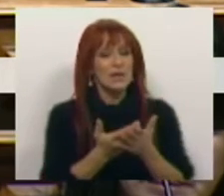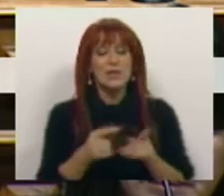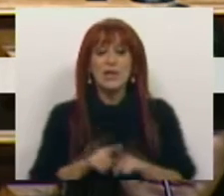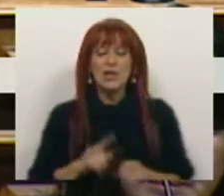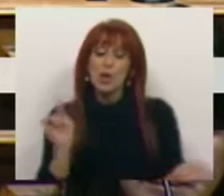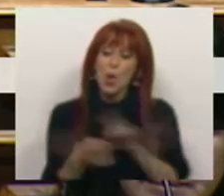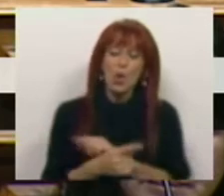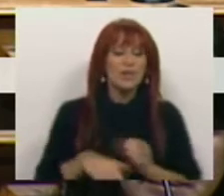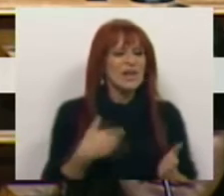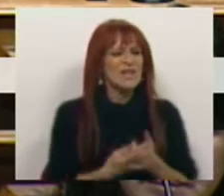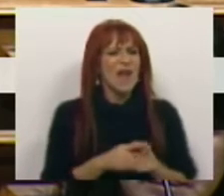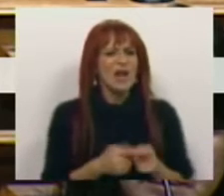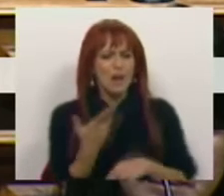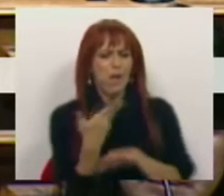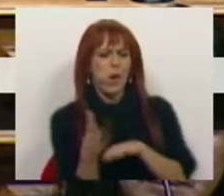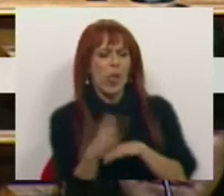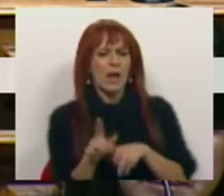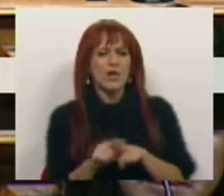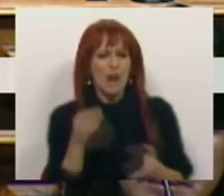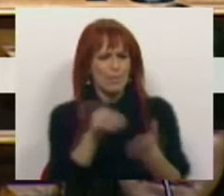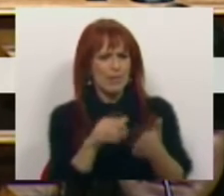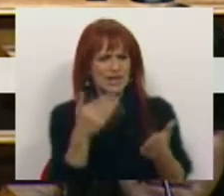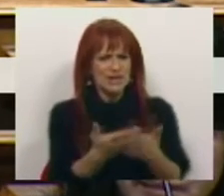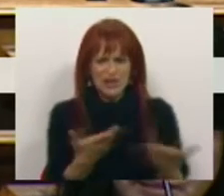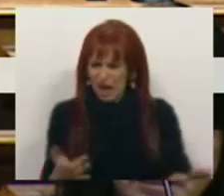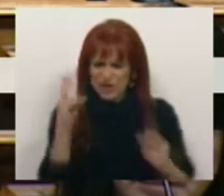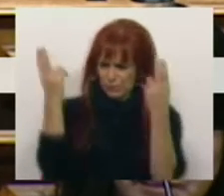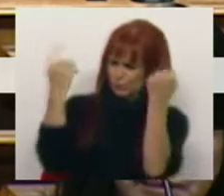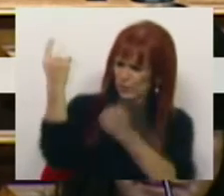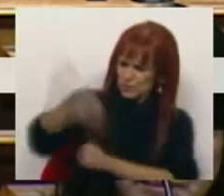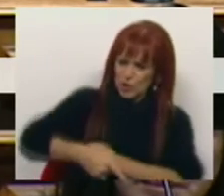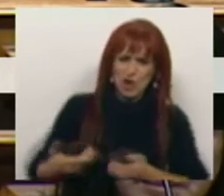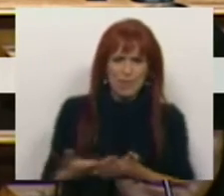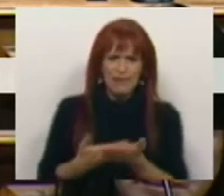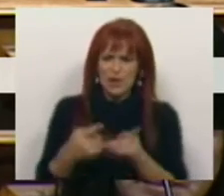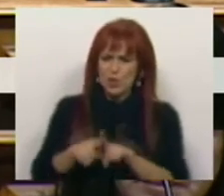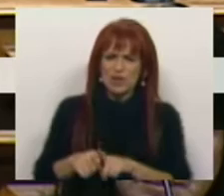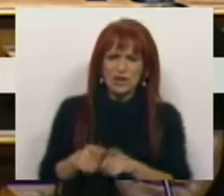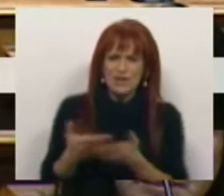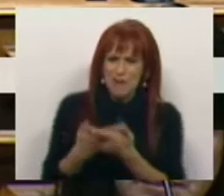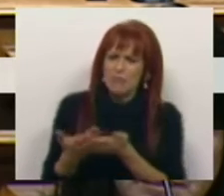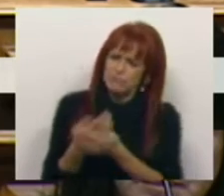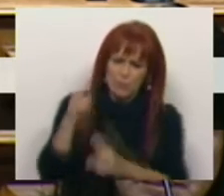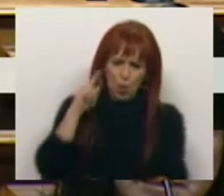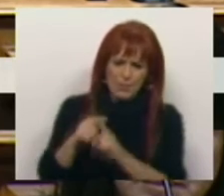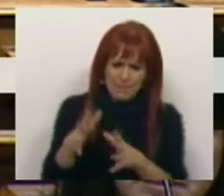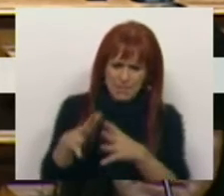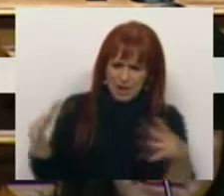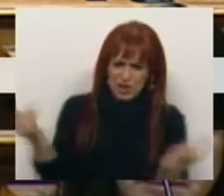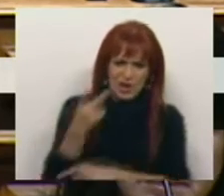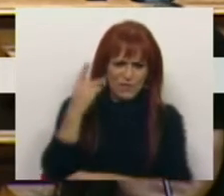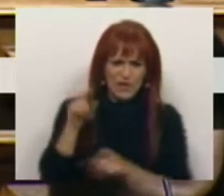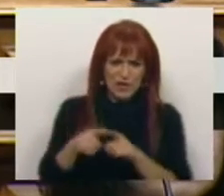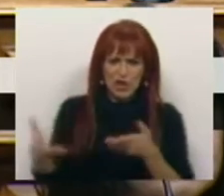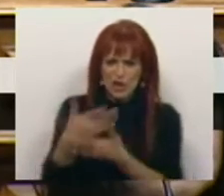em contrapartida gera exclusão e pobreza. Esta submissão aos mercados, a mercantilização crescente da vida,